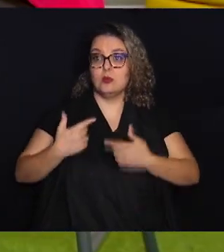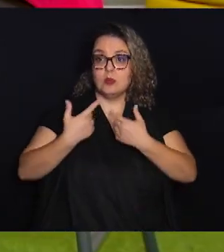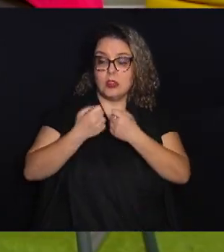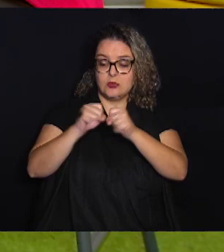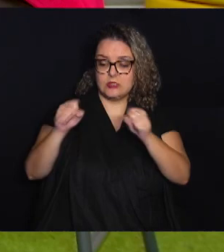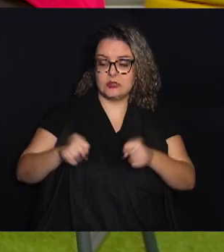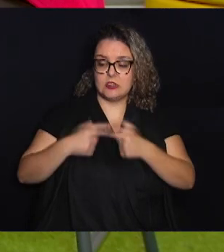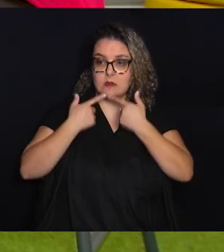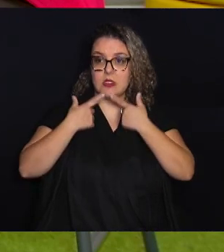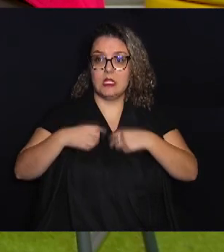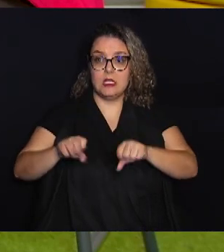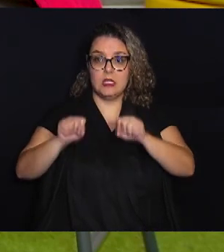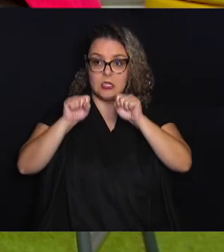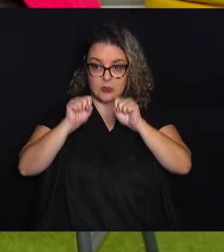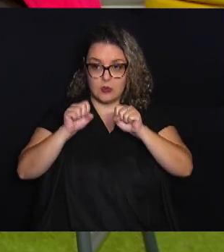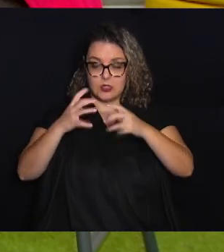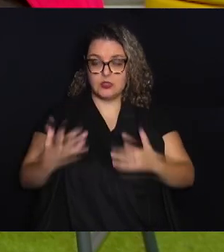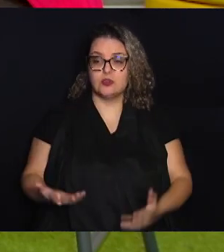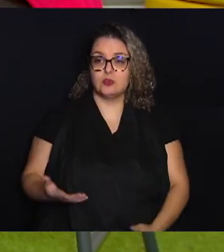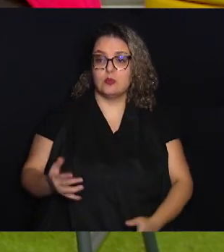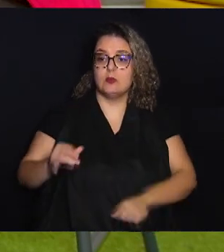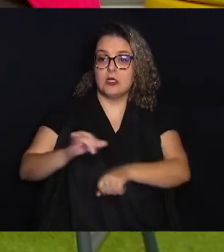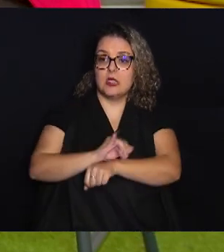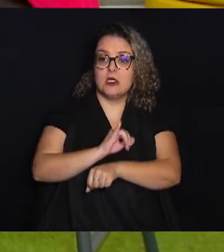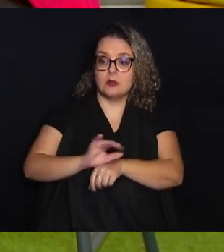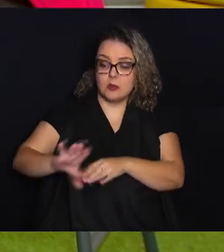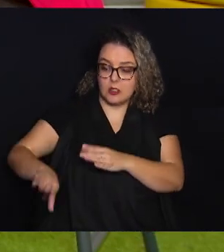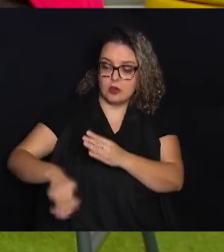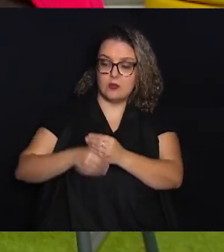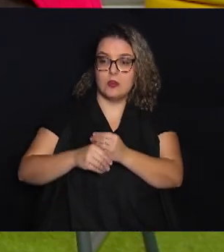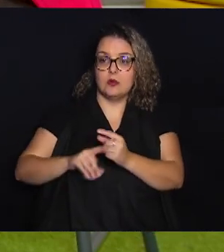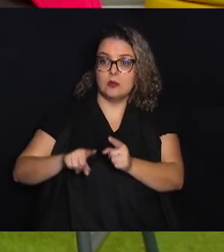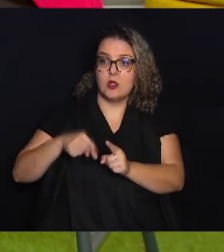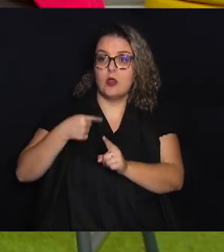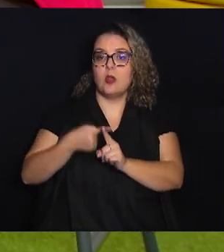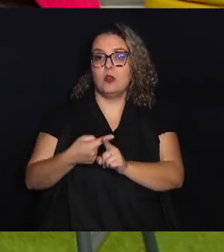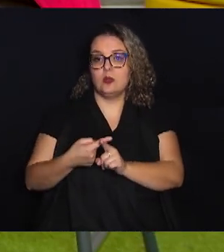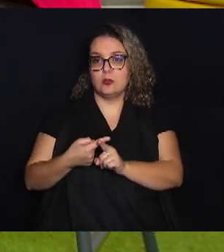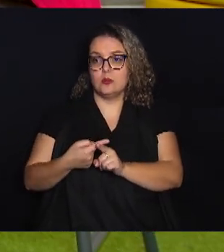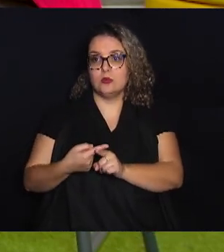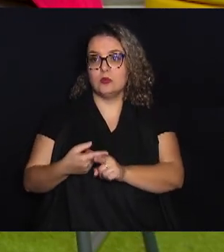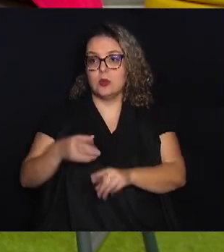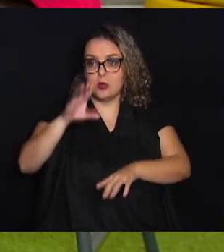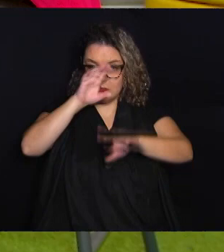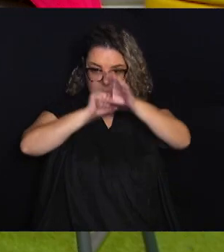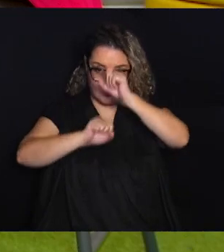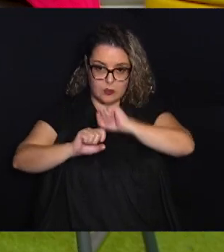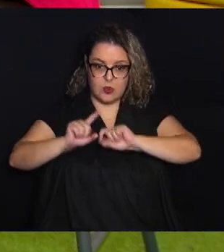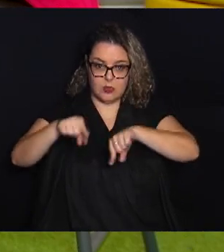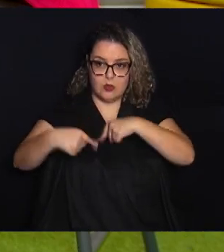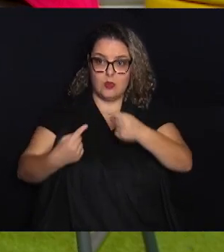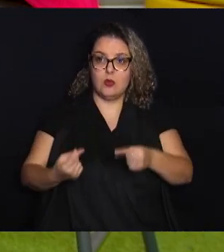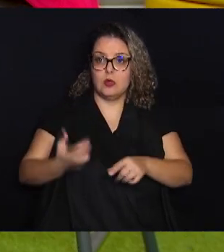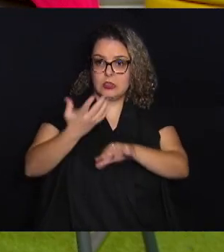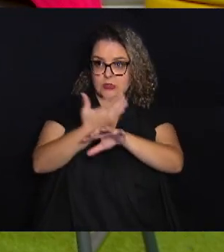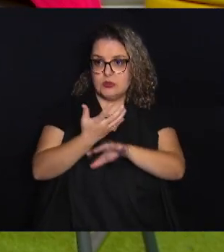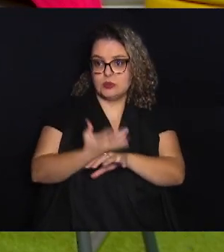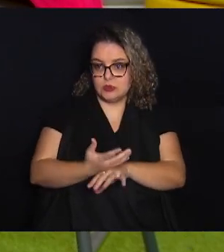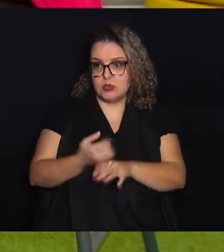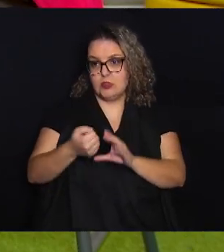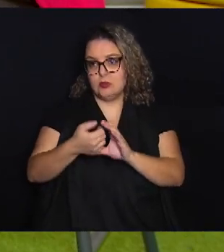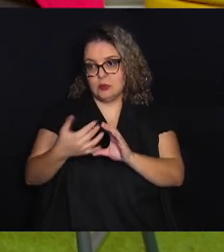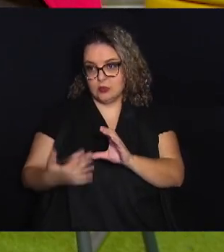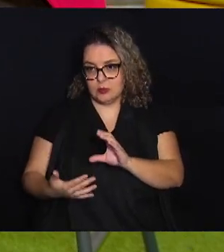uma ferramenta que auxilia, uma ferramenta integral para aprender outras disciplinas.